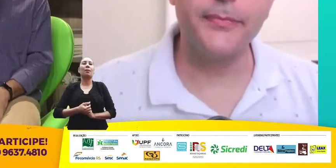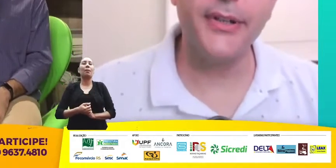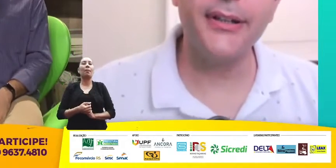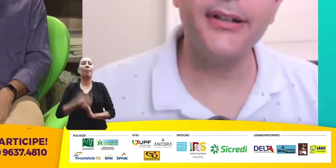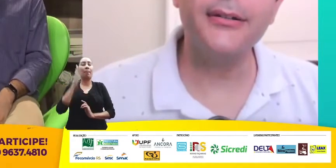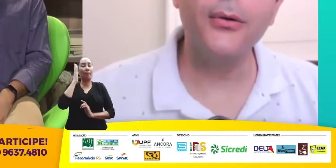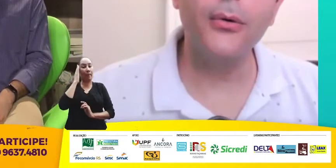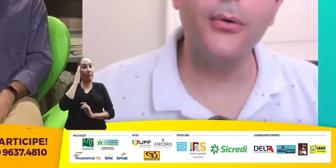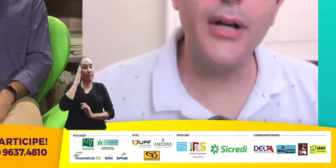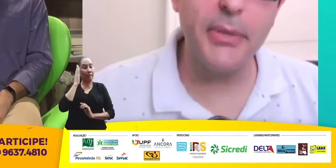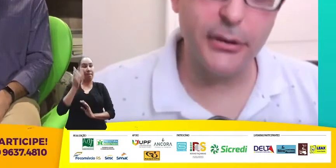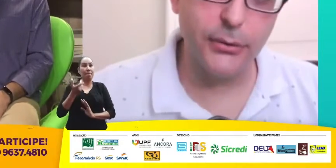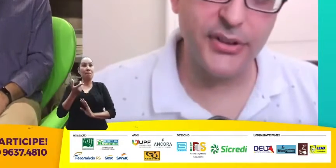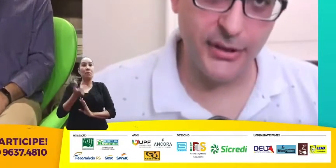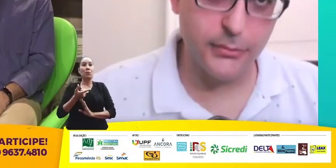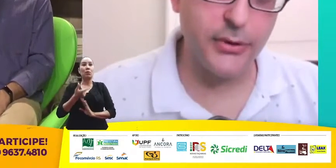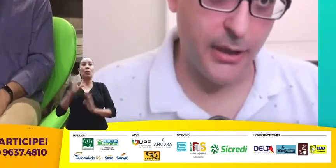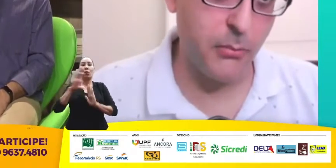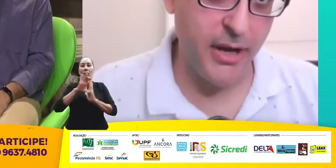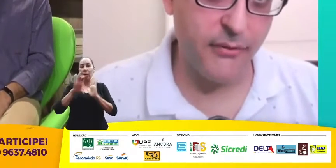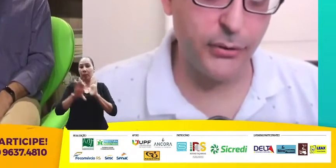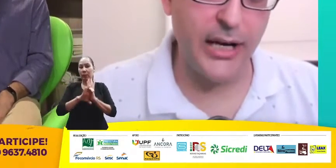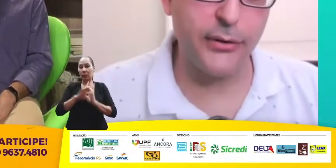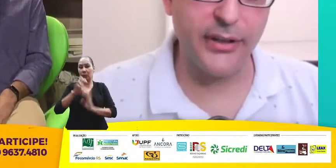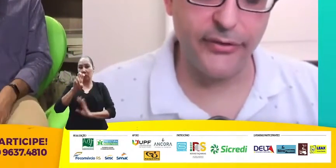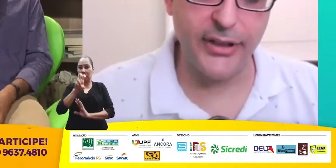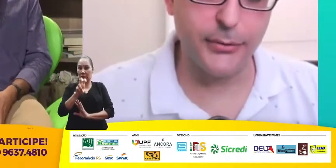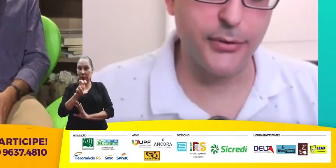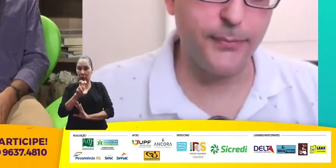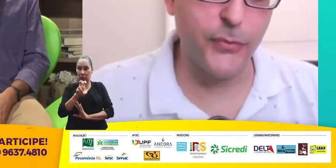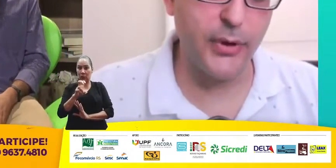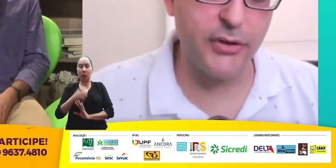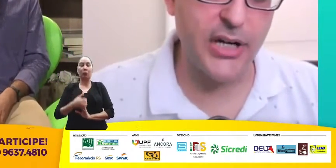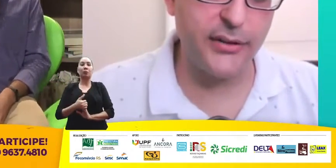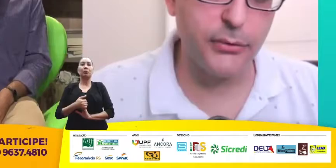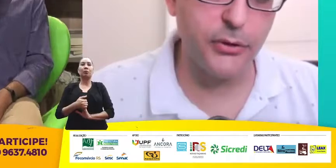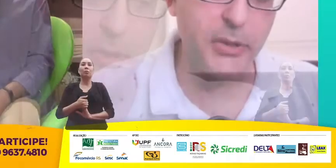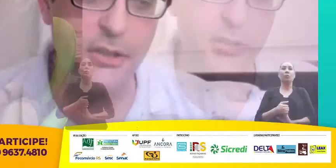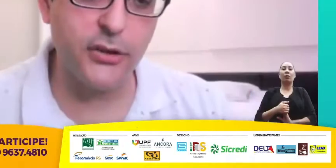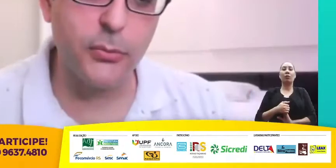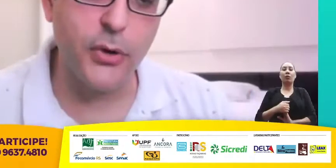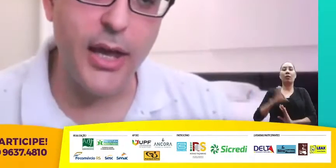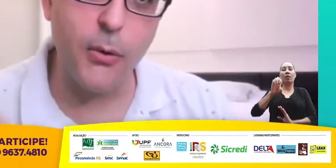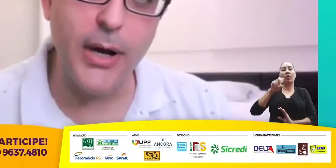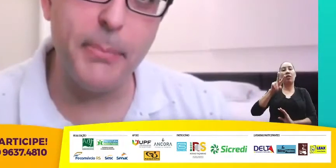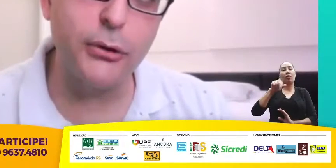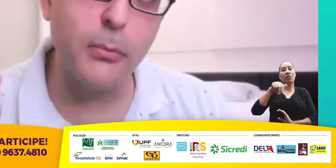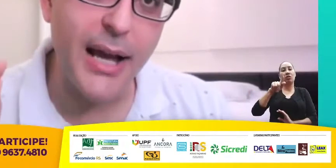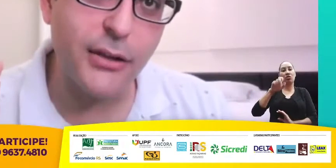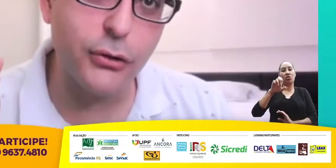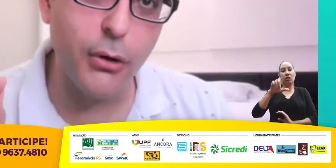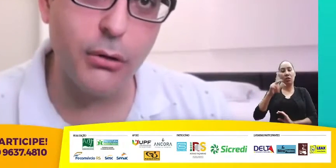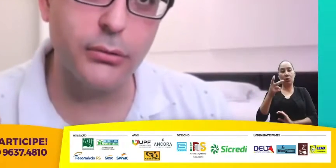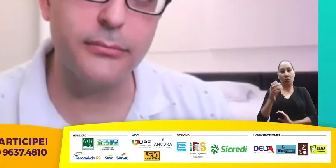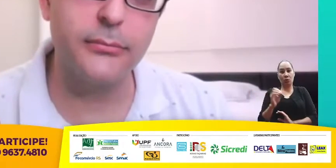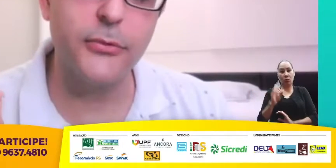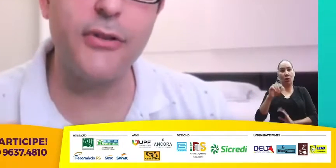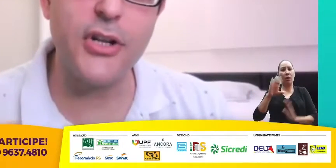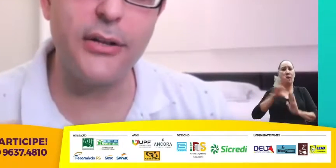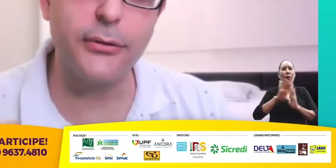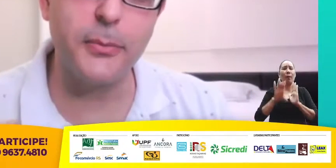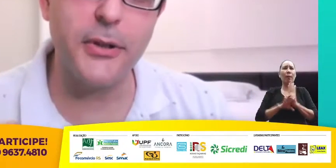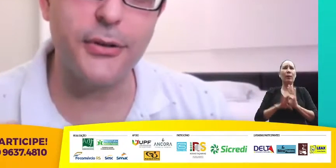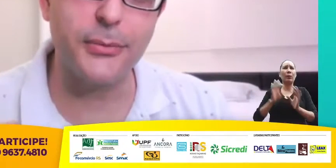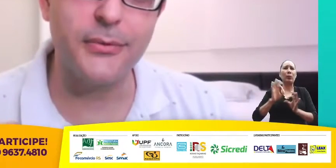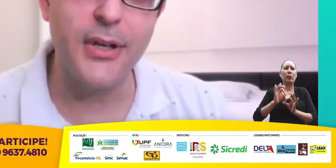Sabe, Bruno, o capítulo 5, que é o Bem-aventurados aflitos, do Evangelho segundo o Espiritismo, é o capítulo mais longo